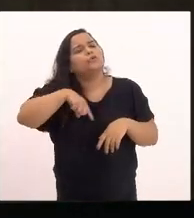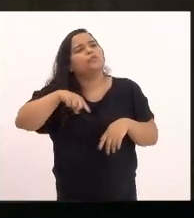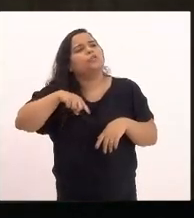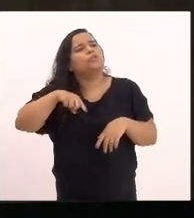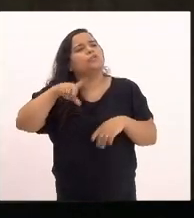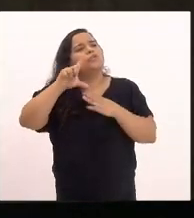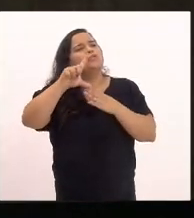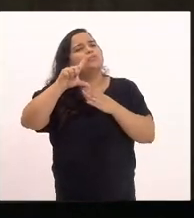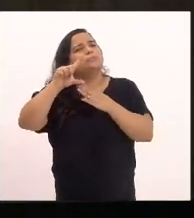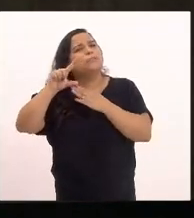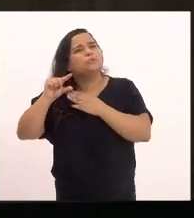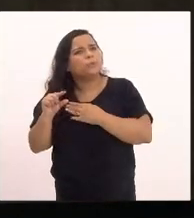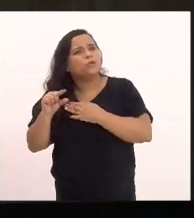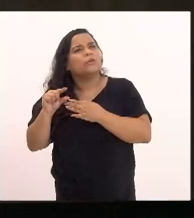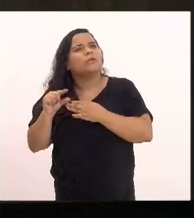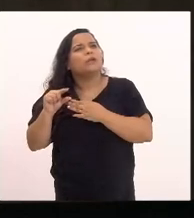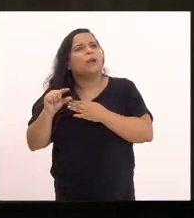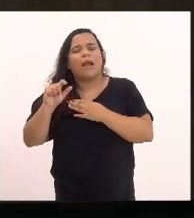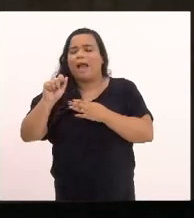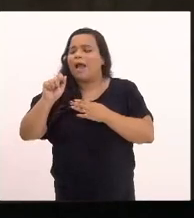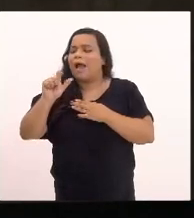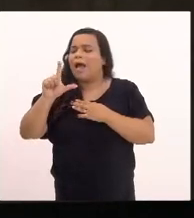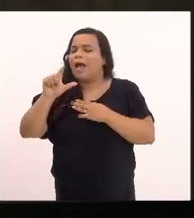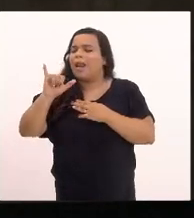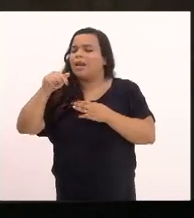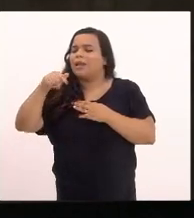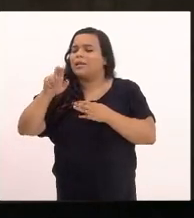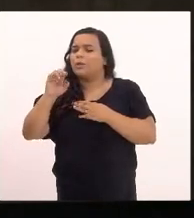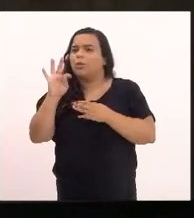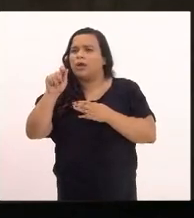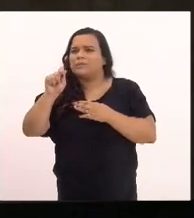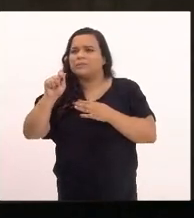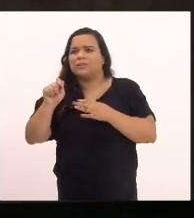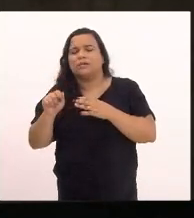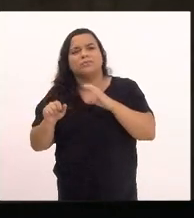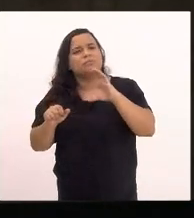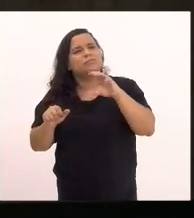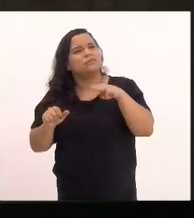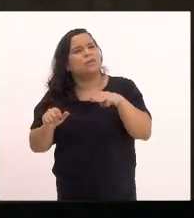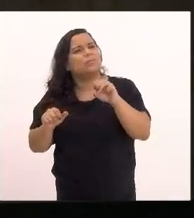de ICMS em período eleitoral.